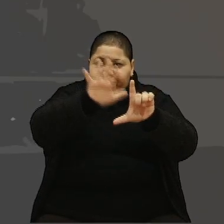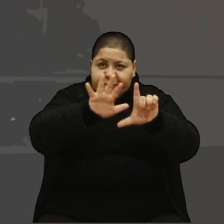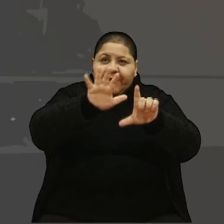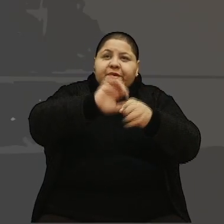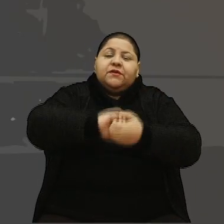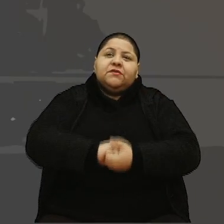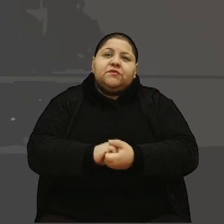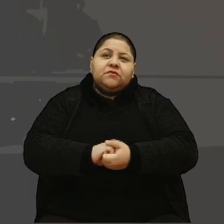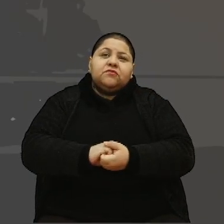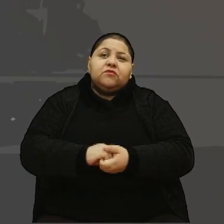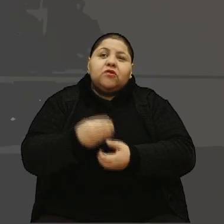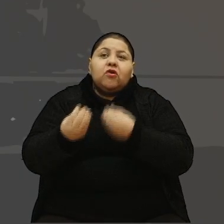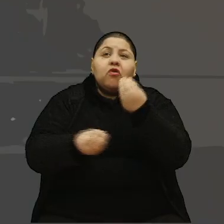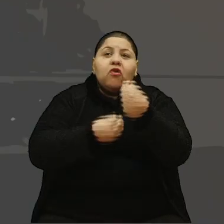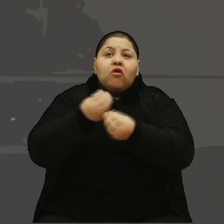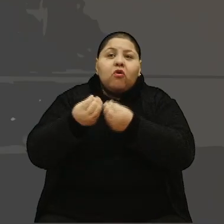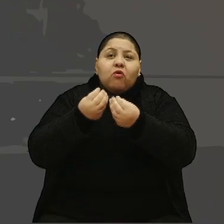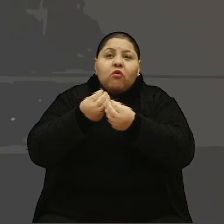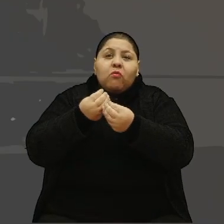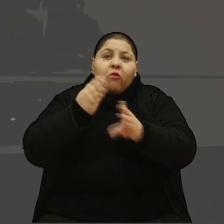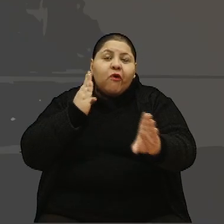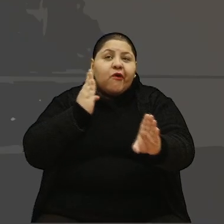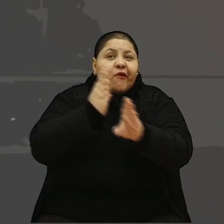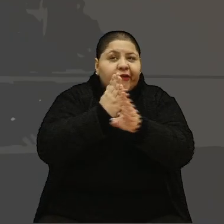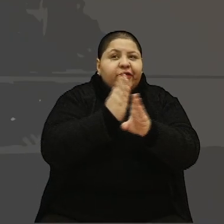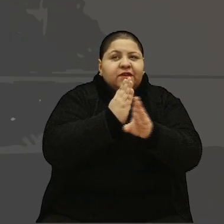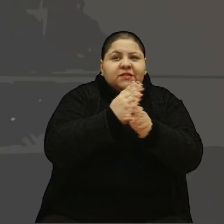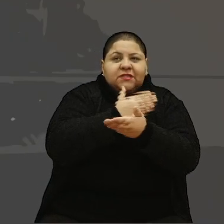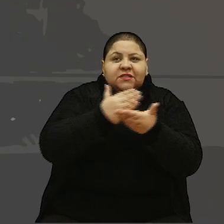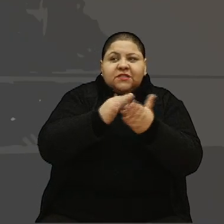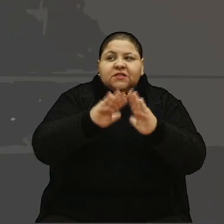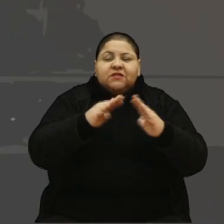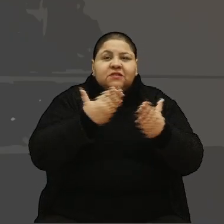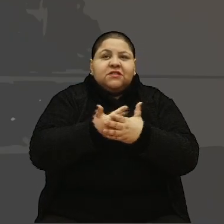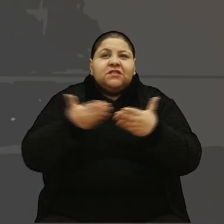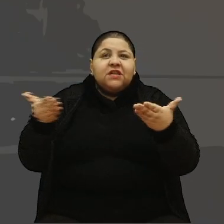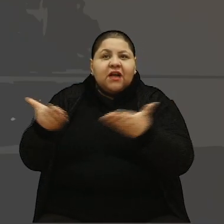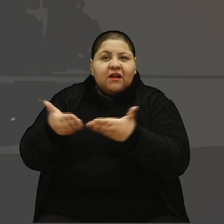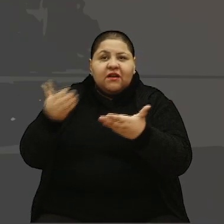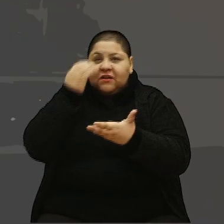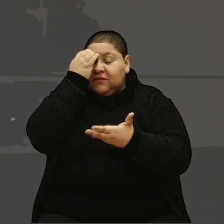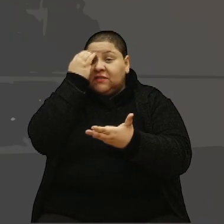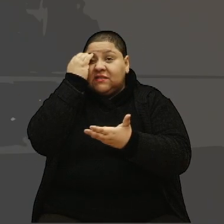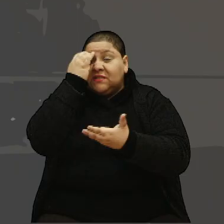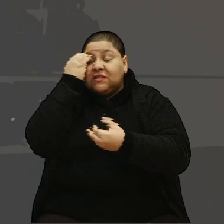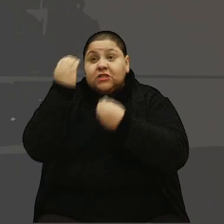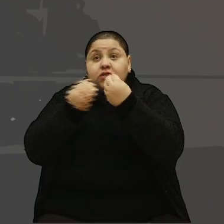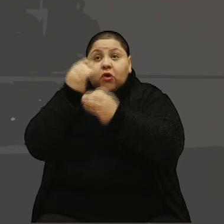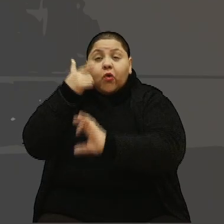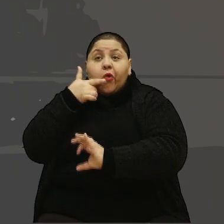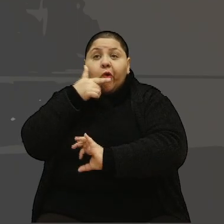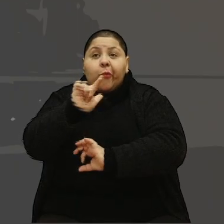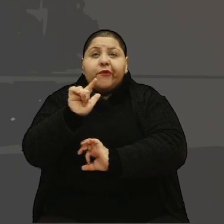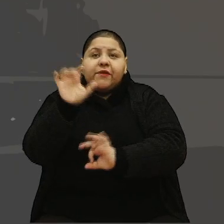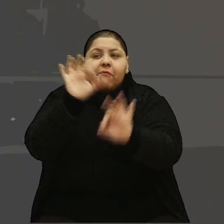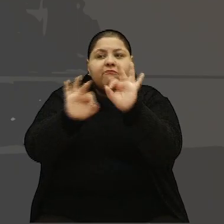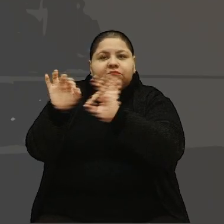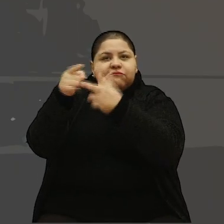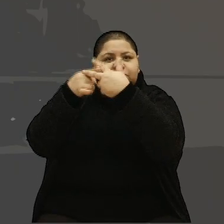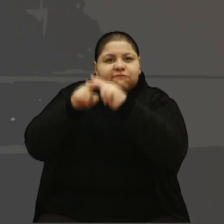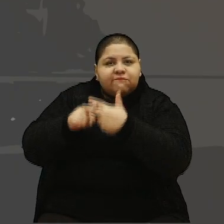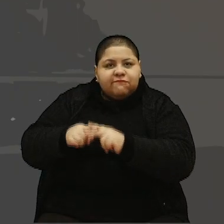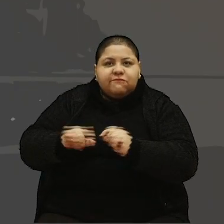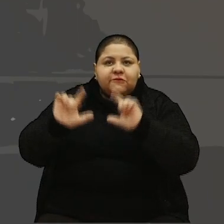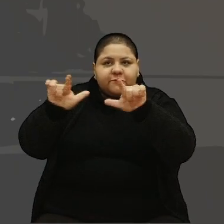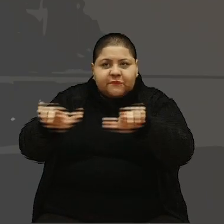imagens de como nós encontramos, né, quando assumimos, e agora como nós já conseguimos deixar os